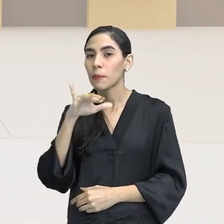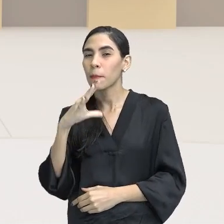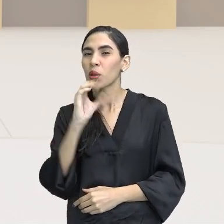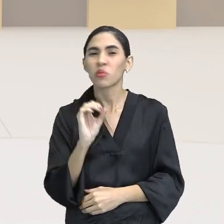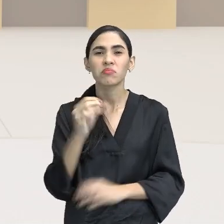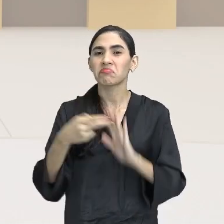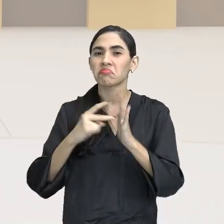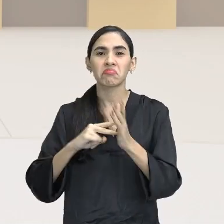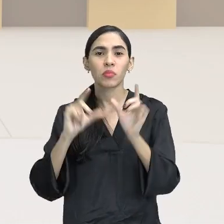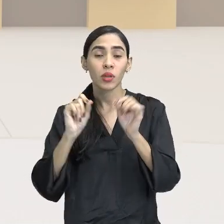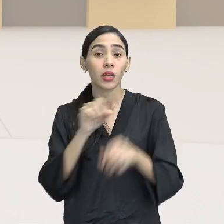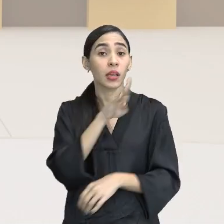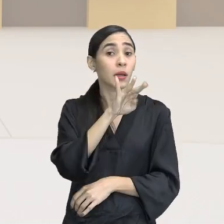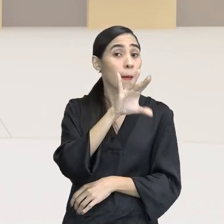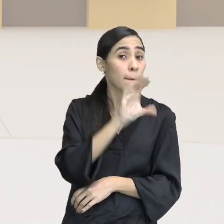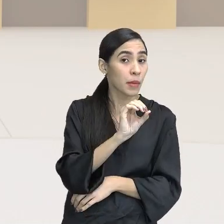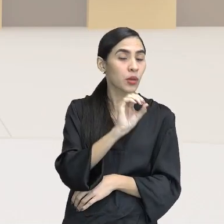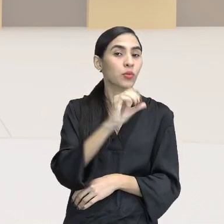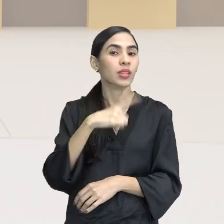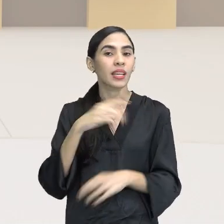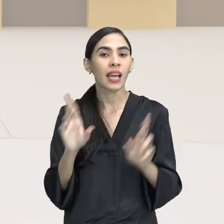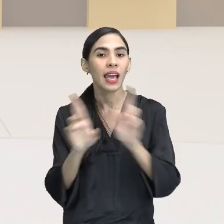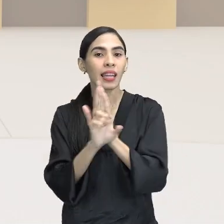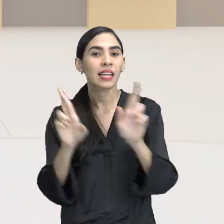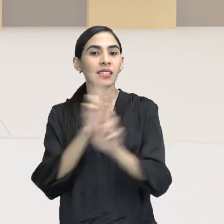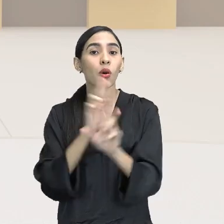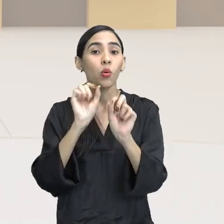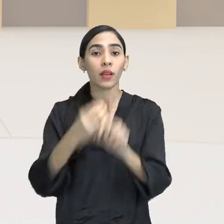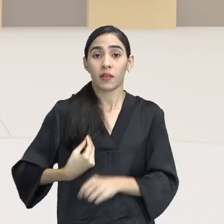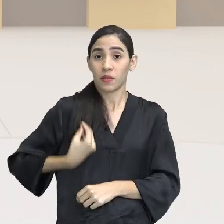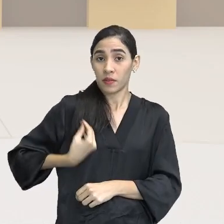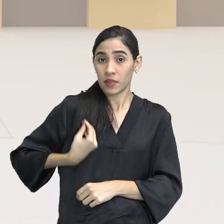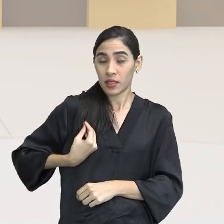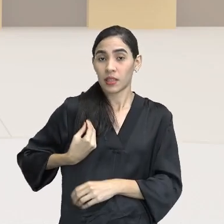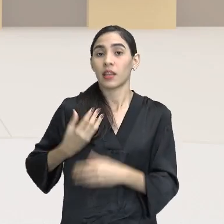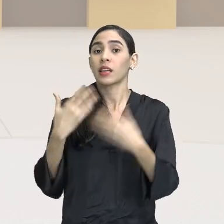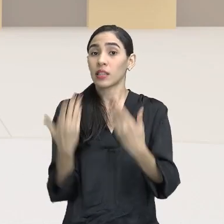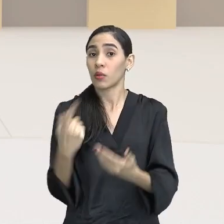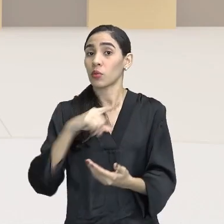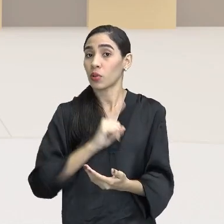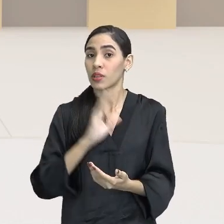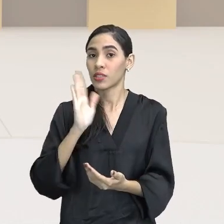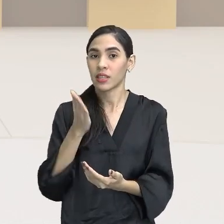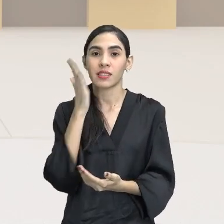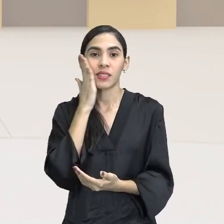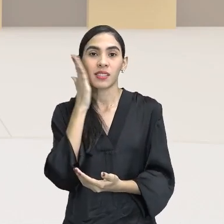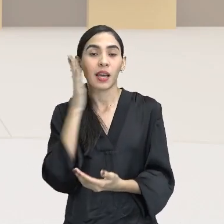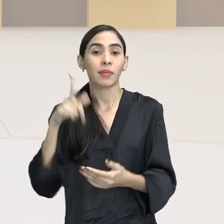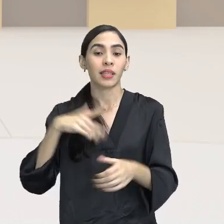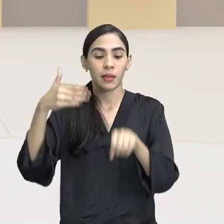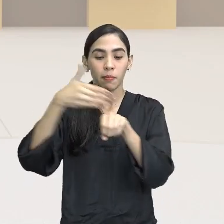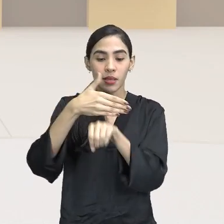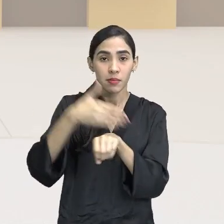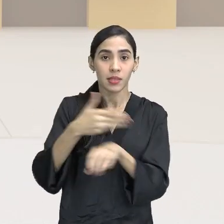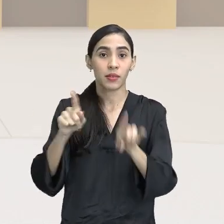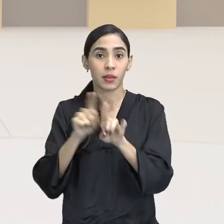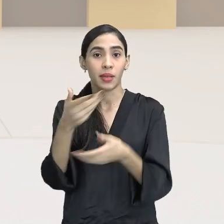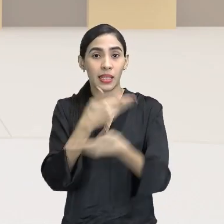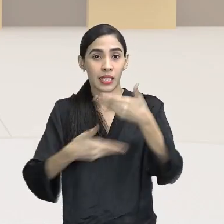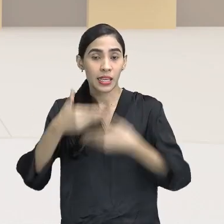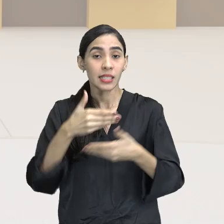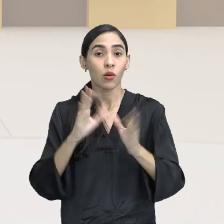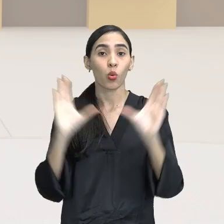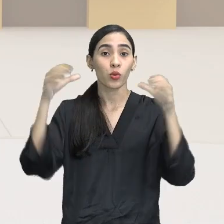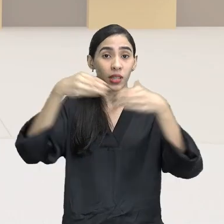biogeoquímicos? Bio, como nós já sabemos, está relacionado com vida, então a gente já sabe que tem uma participação, aí uma interação dos